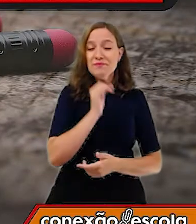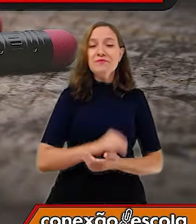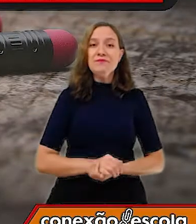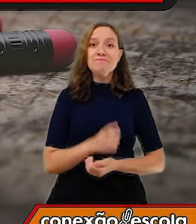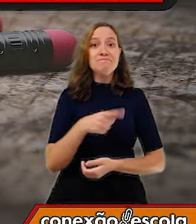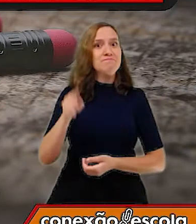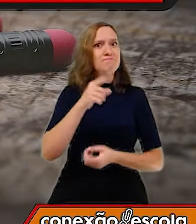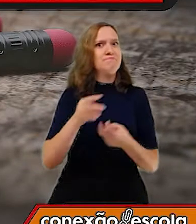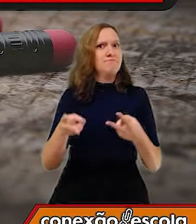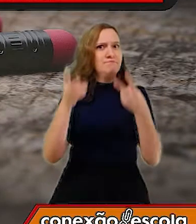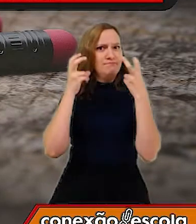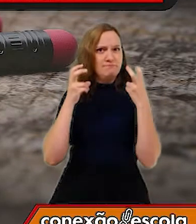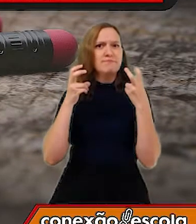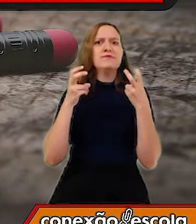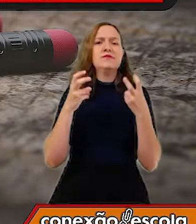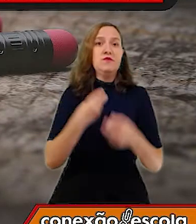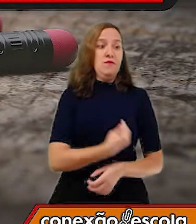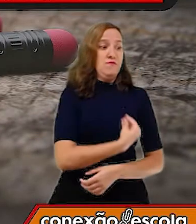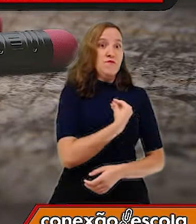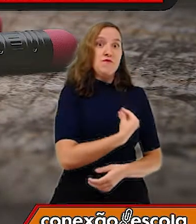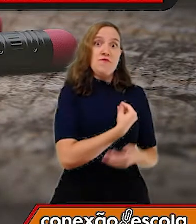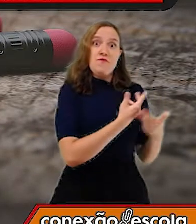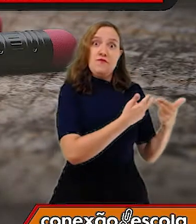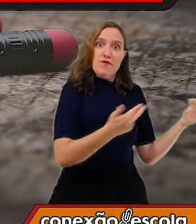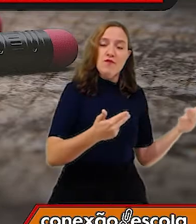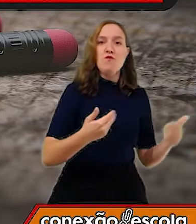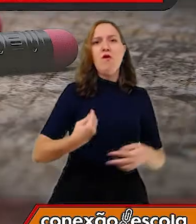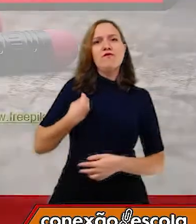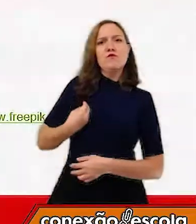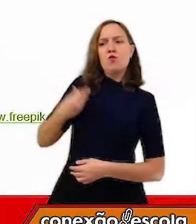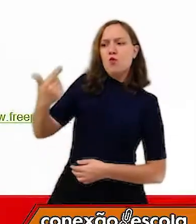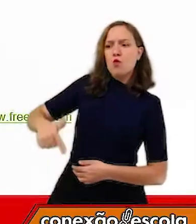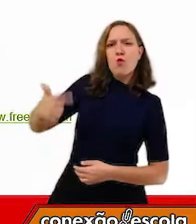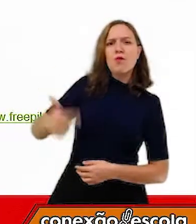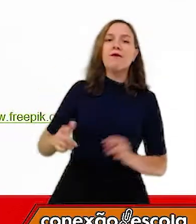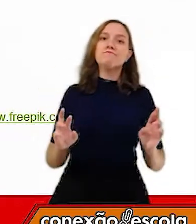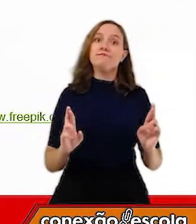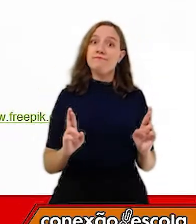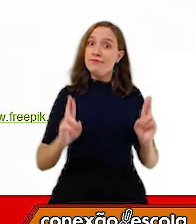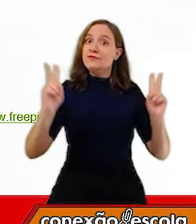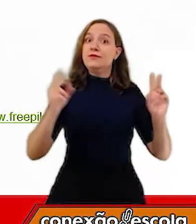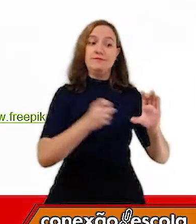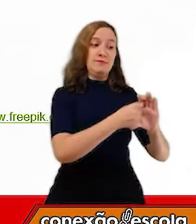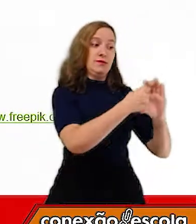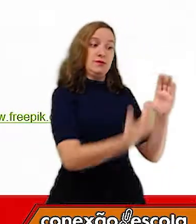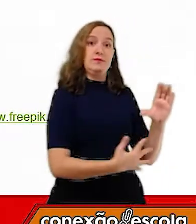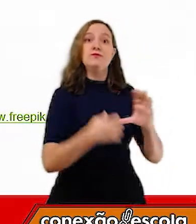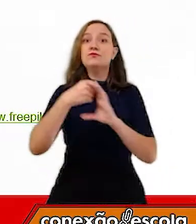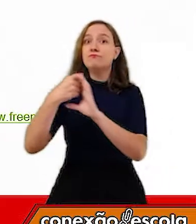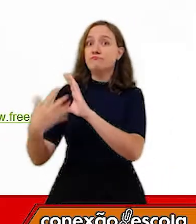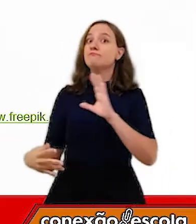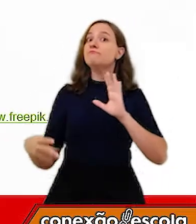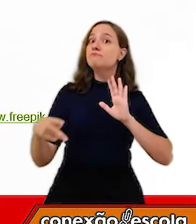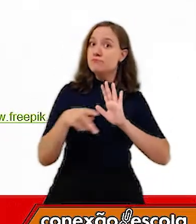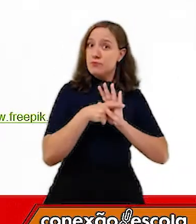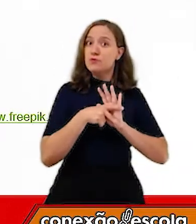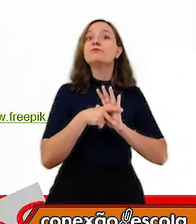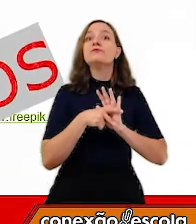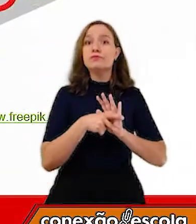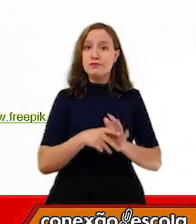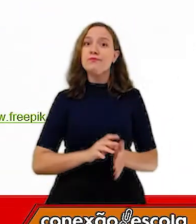os seres vivos e os elementos não vivos são diferentes? Cada um tem suas características?